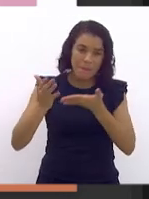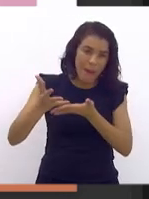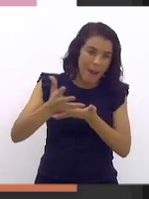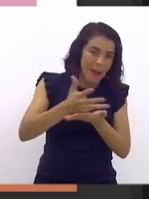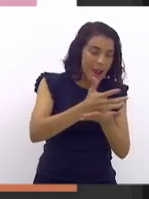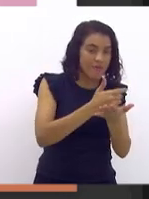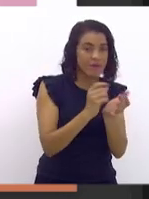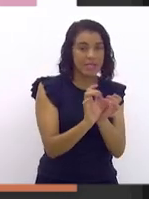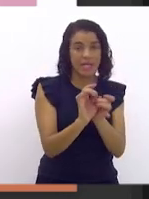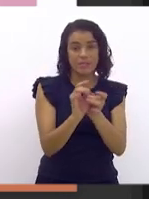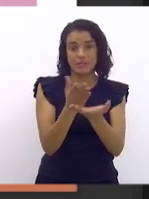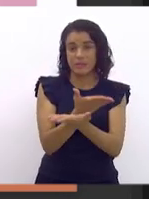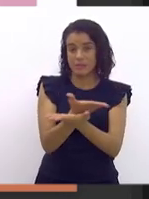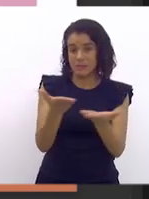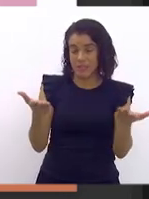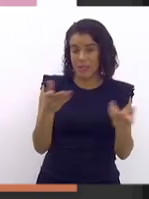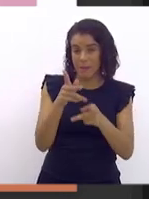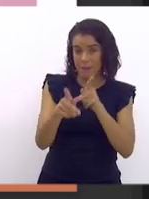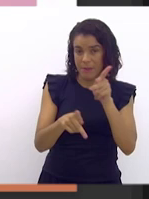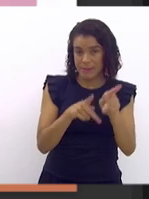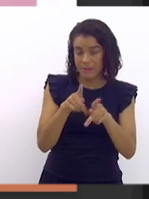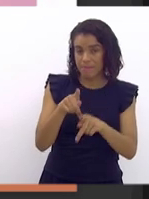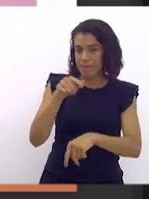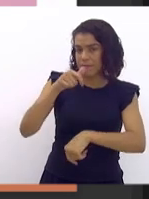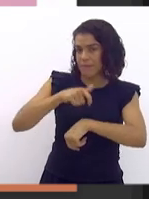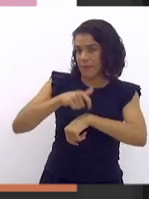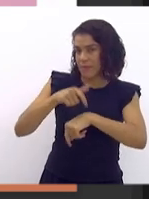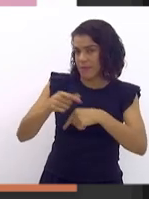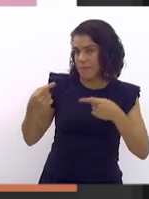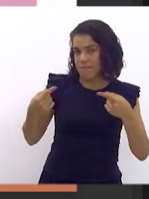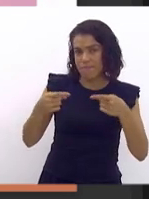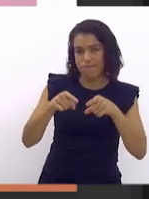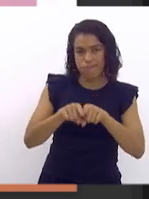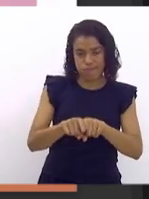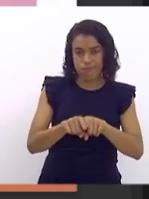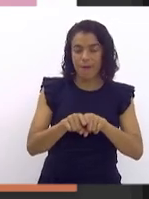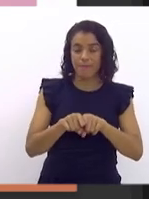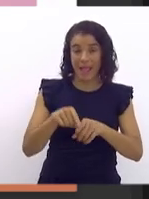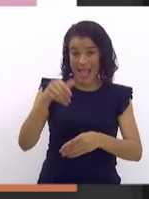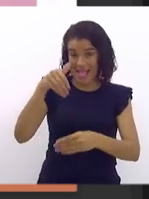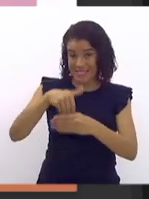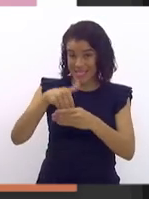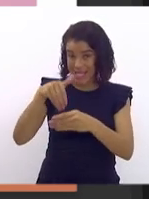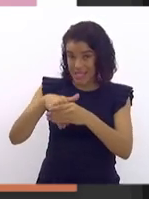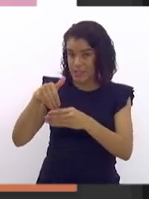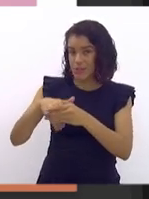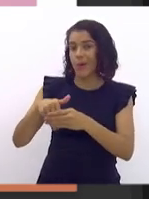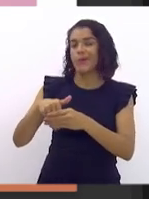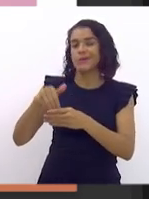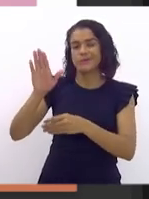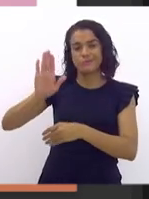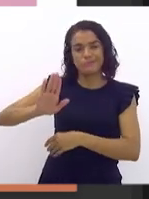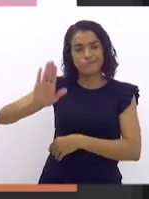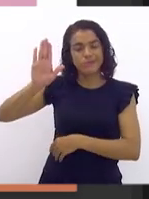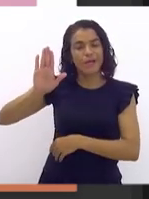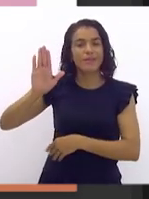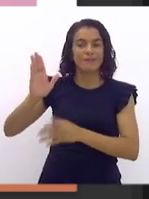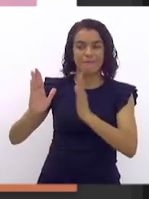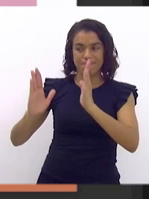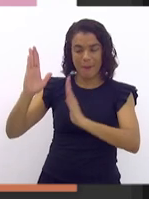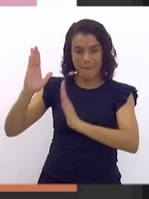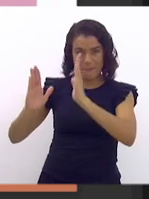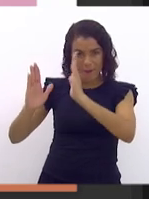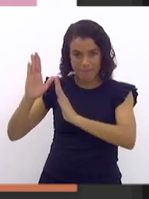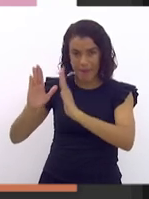disponíveis ao público em tempo real, dentro do possível, né? Então, as eleições vão estar acontecendo e, ao mesmo tempo, a gente vai ter